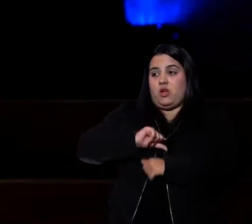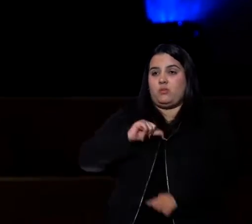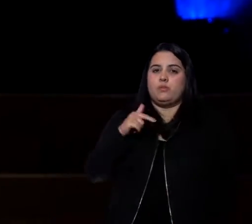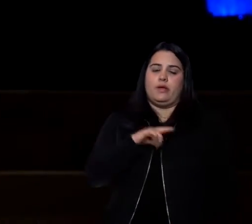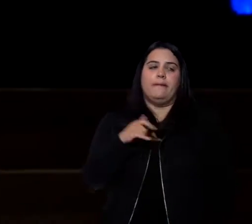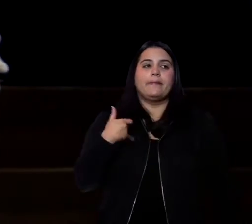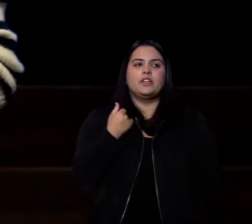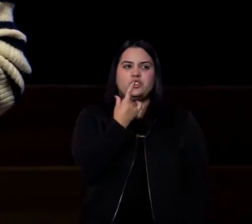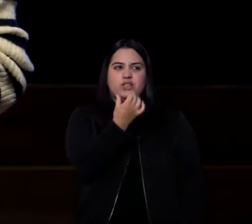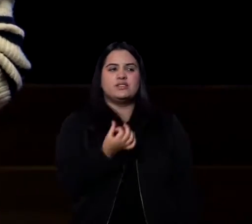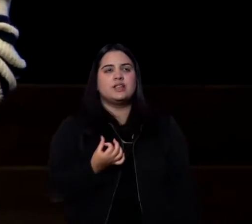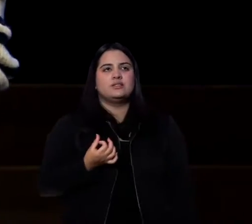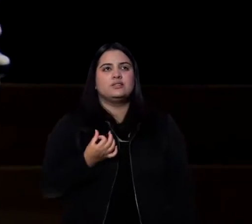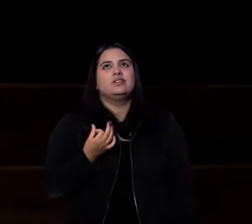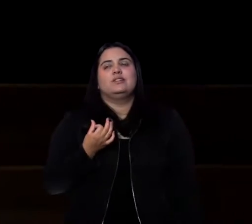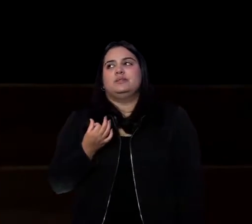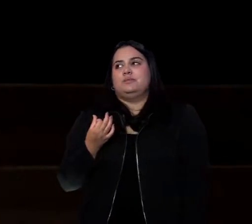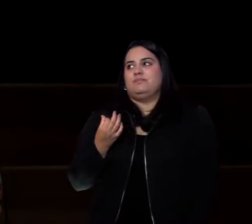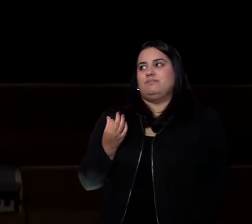eu fiquei...